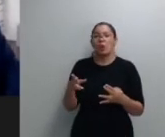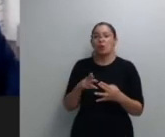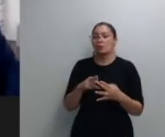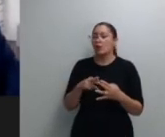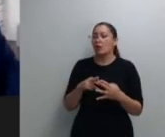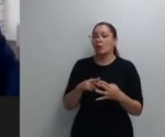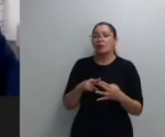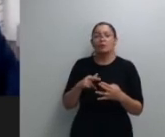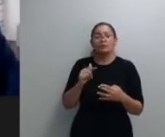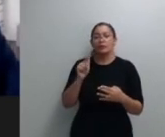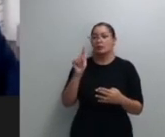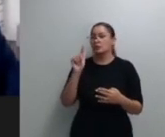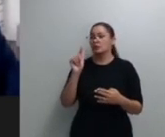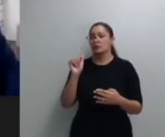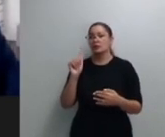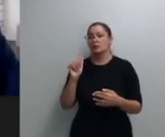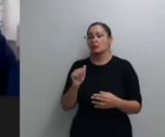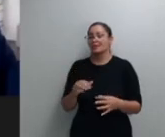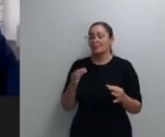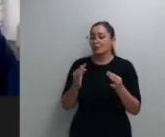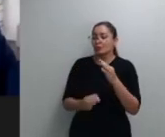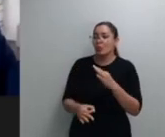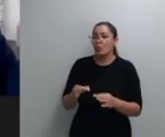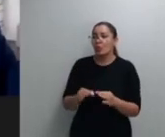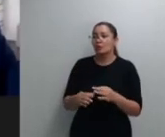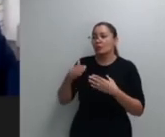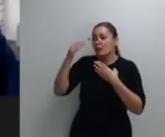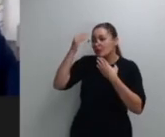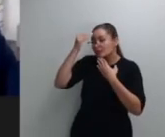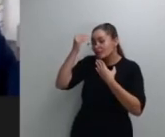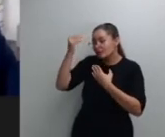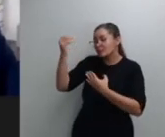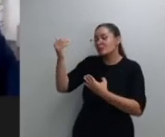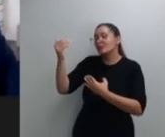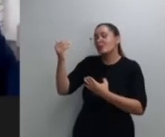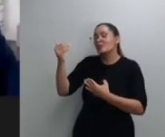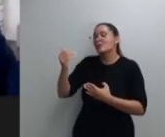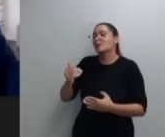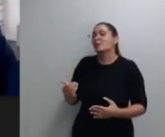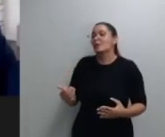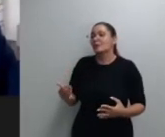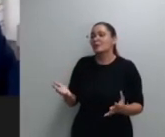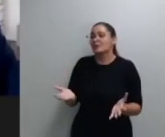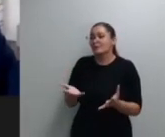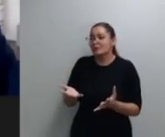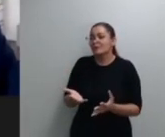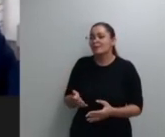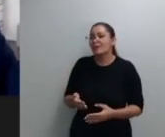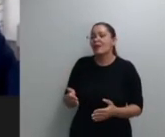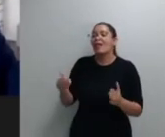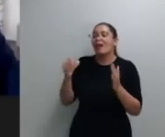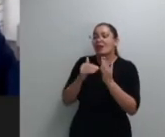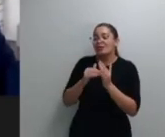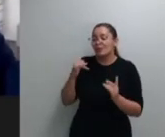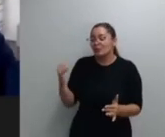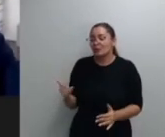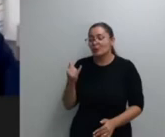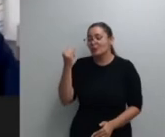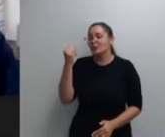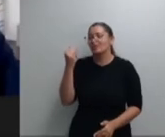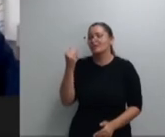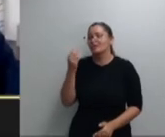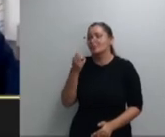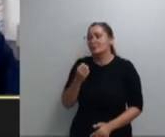relator está ultimado o julgamento doutor Fábio eu agradeço a participação de vossa excelência até uma outra oportunidade tá bom?